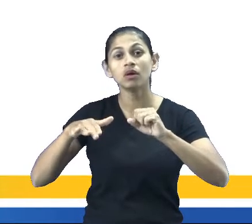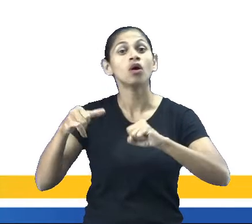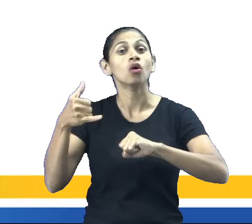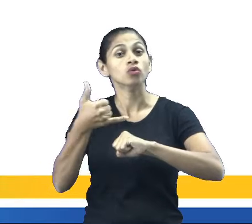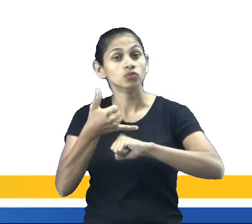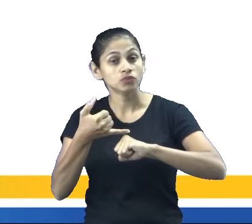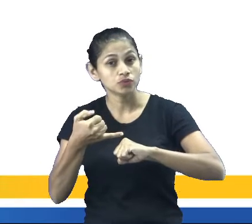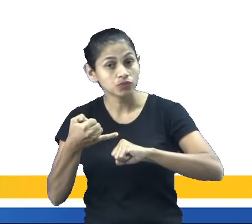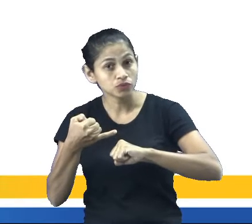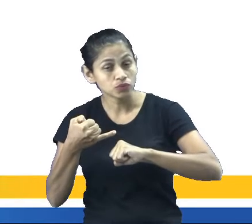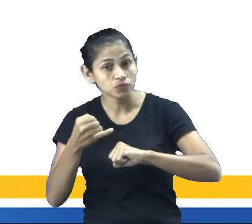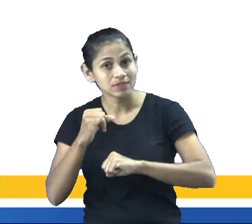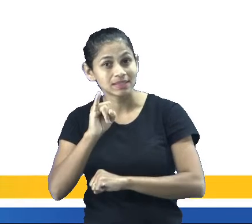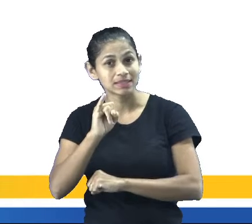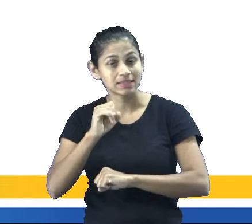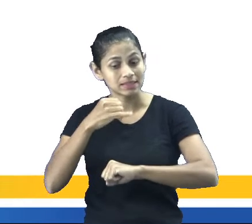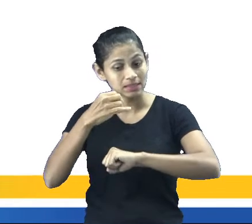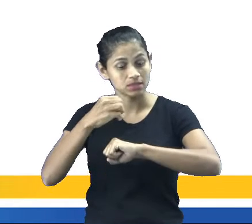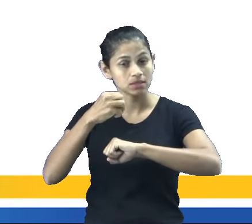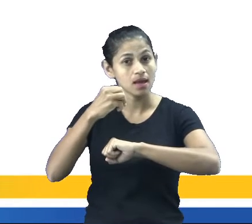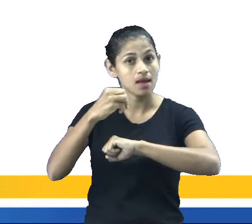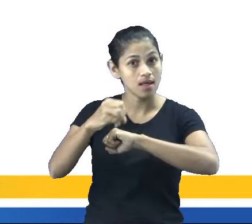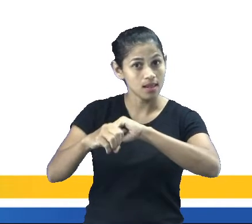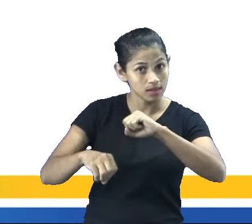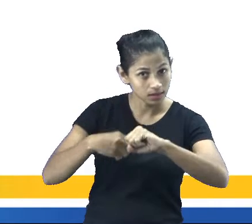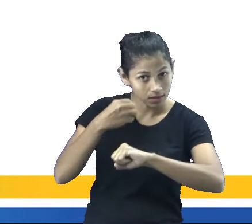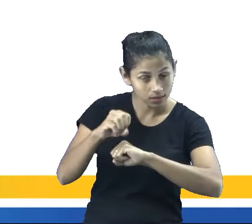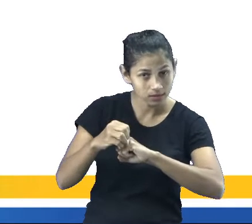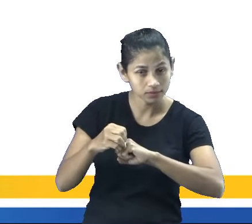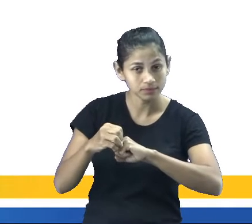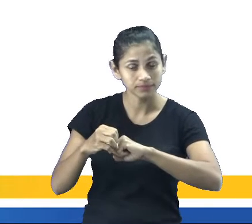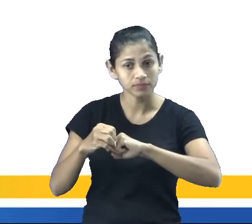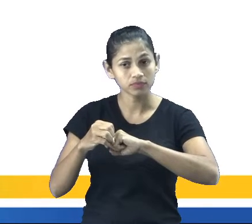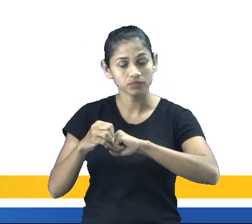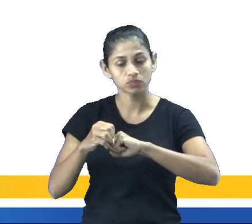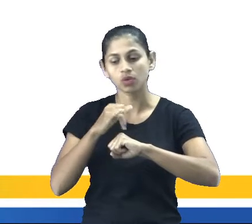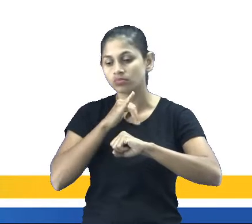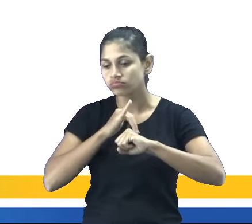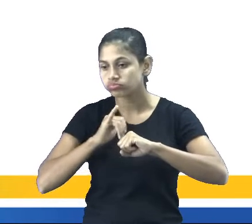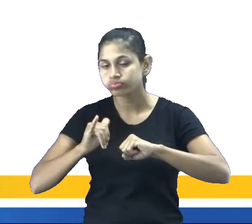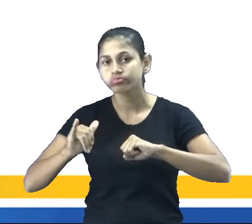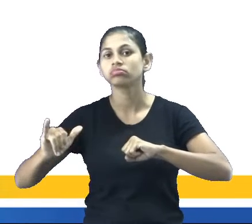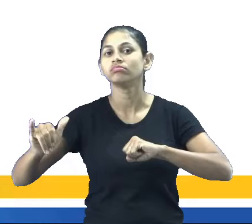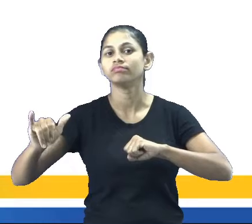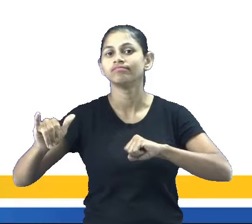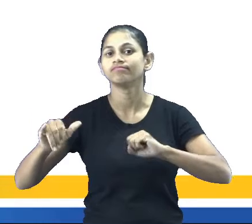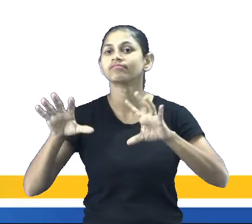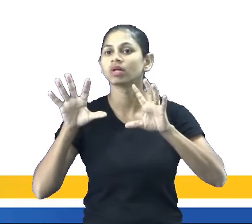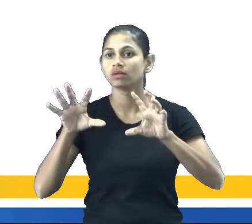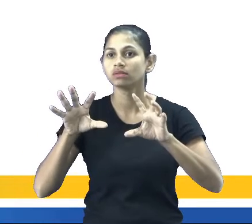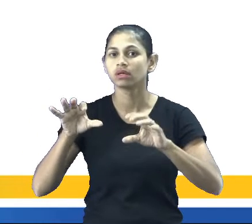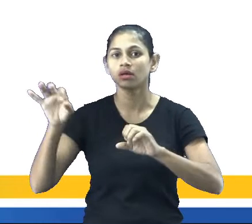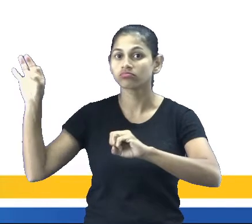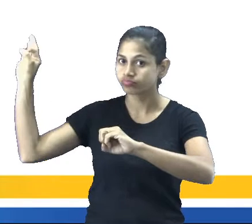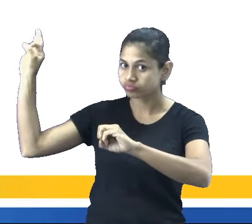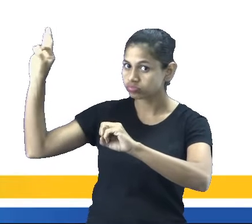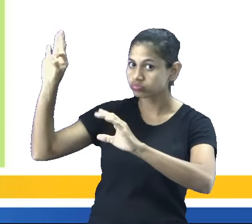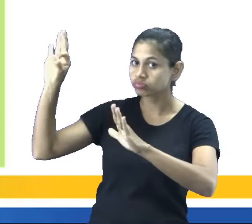o quê? A geração da corrente elétrica. Então, é assim que funciona a energia solar.